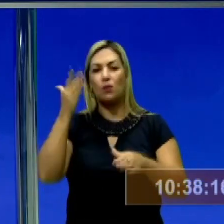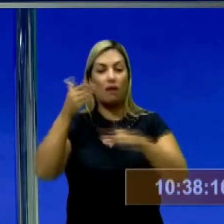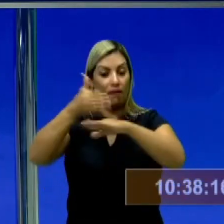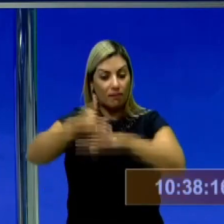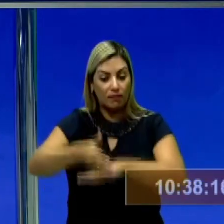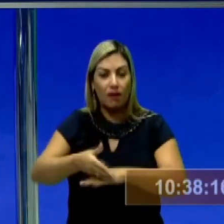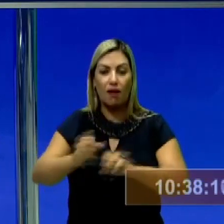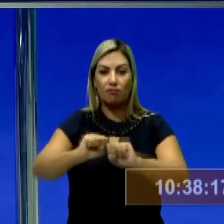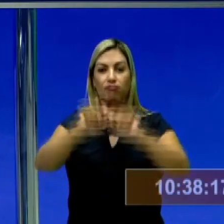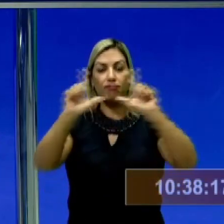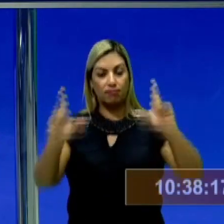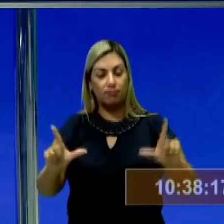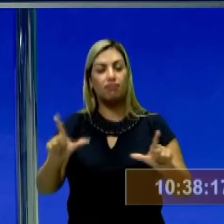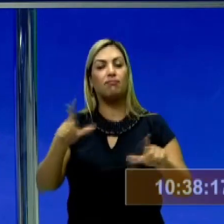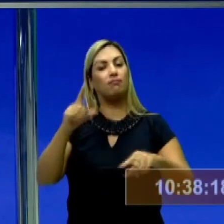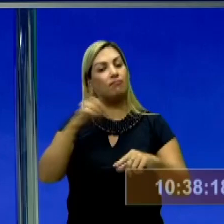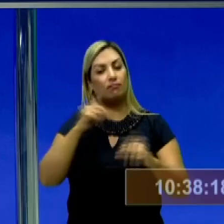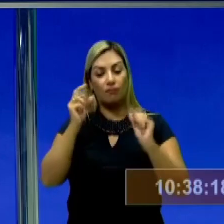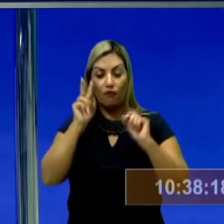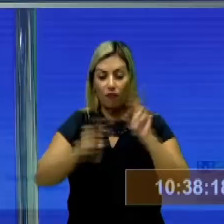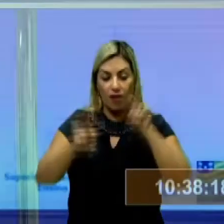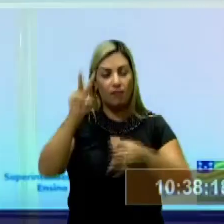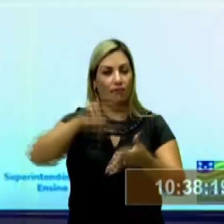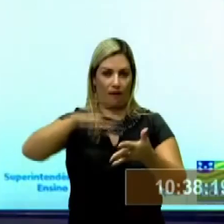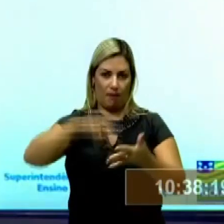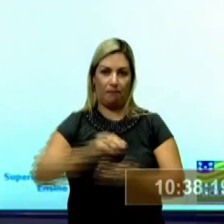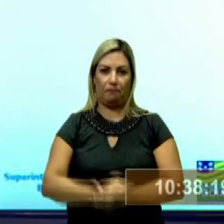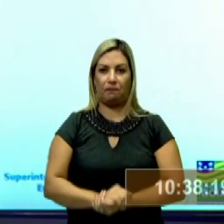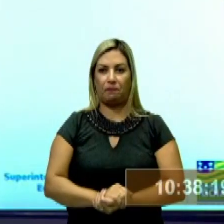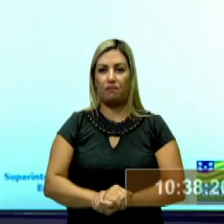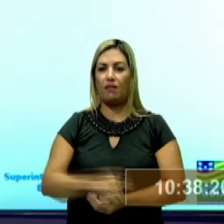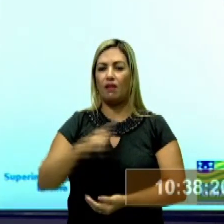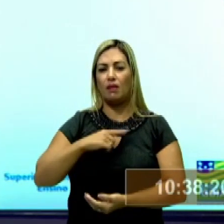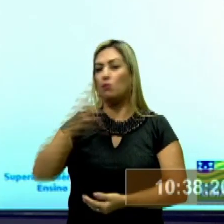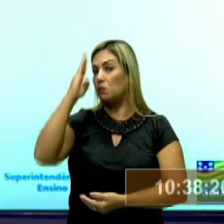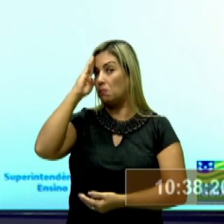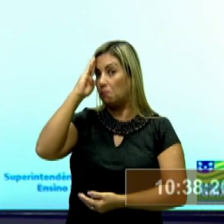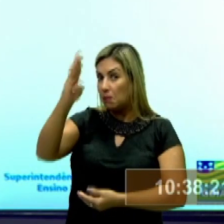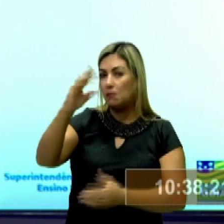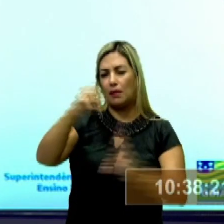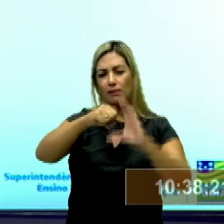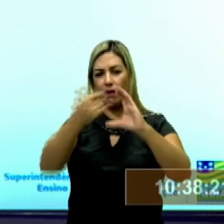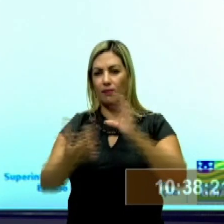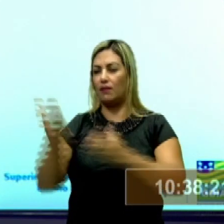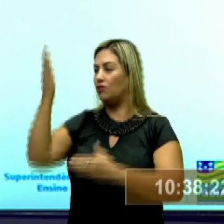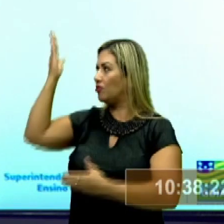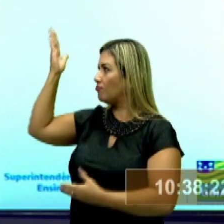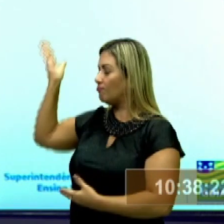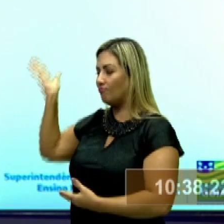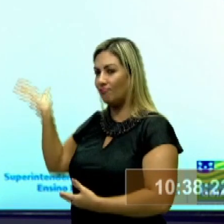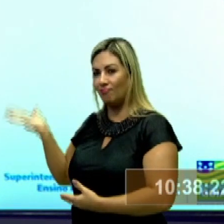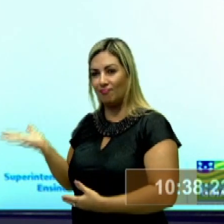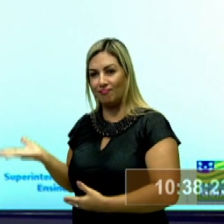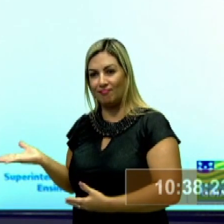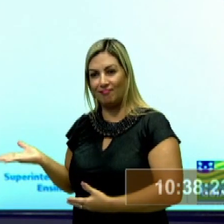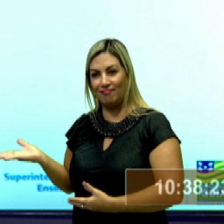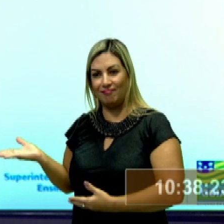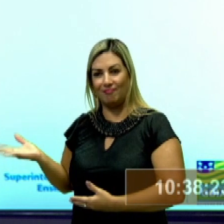aquela matéria. Nós temos aqui como principais características da carta de leitor.